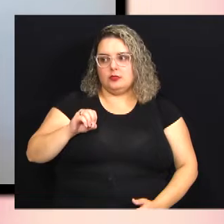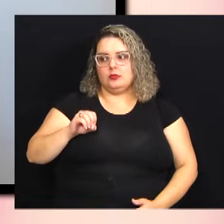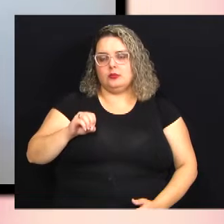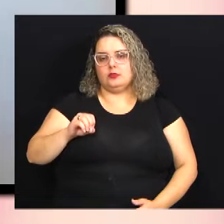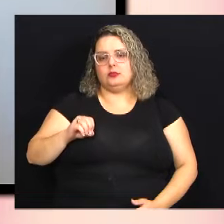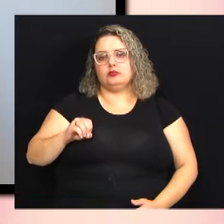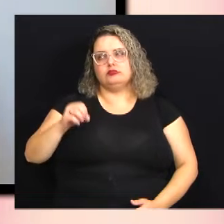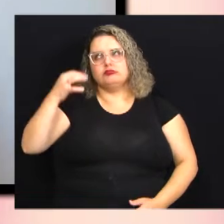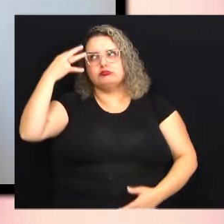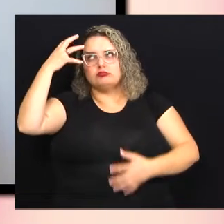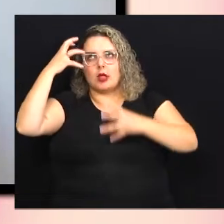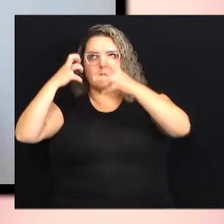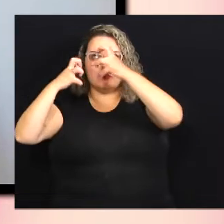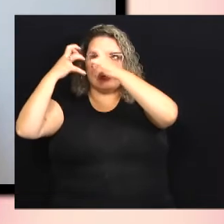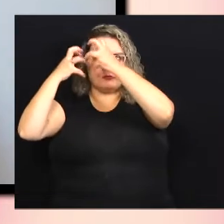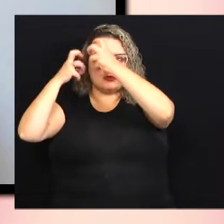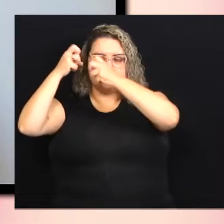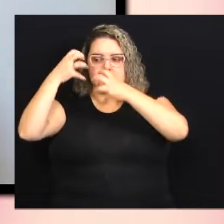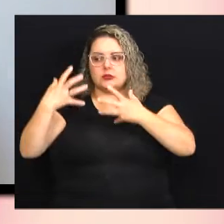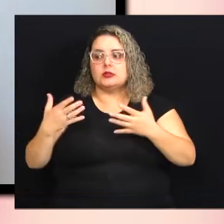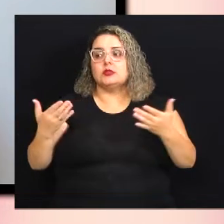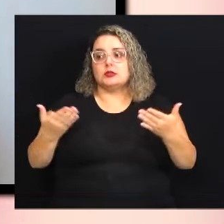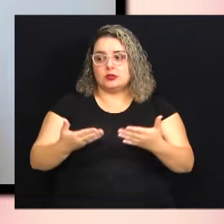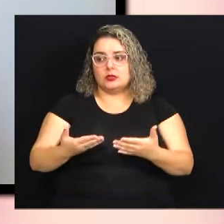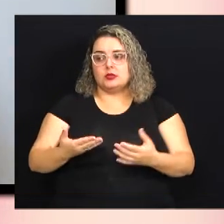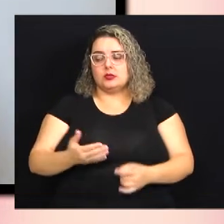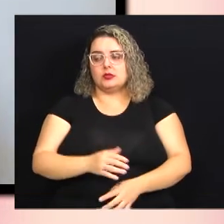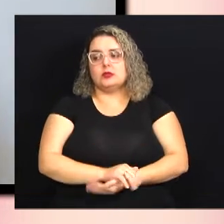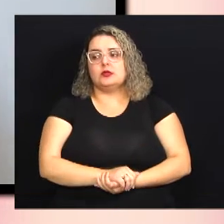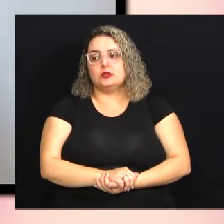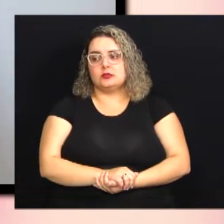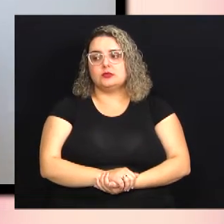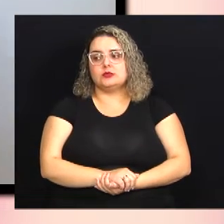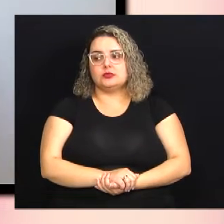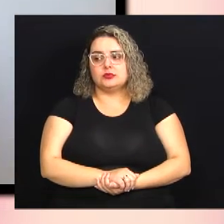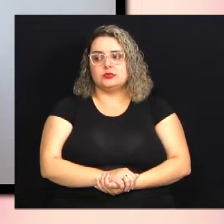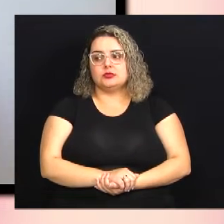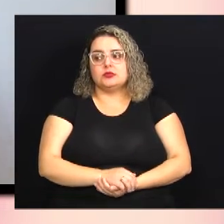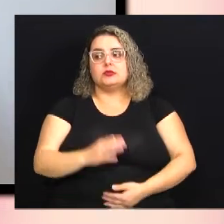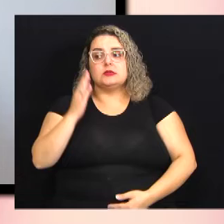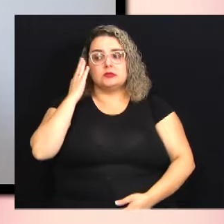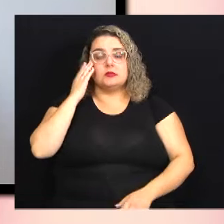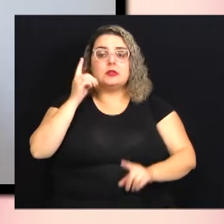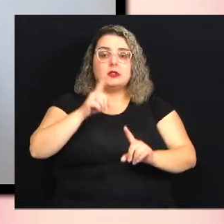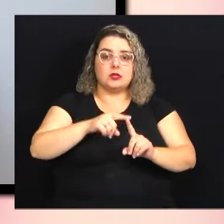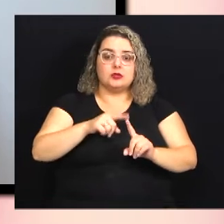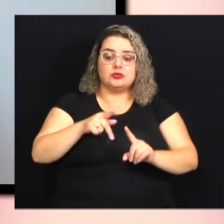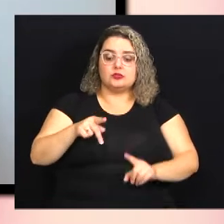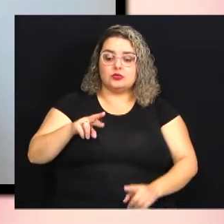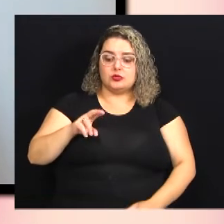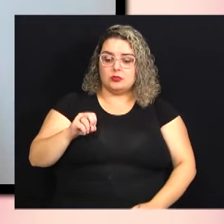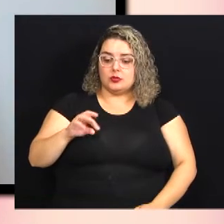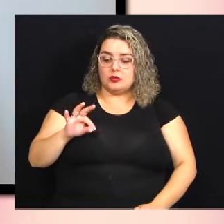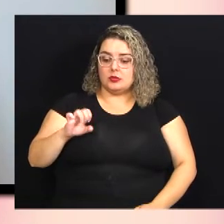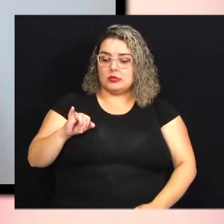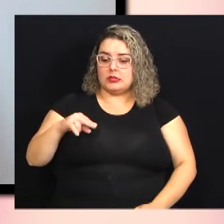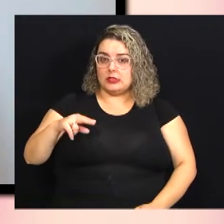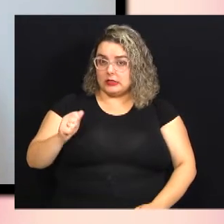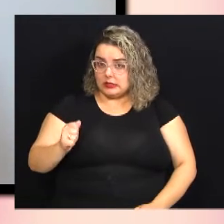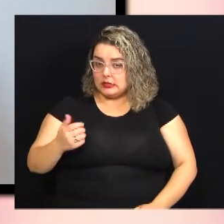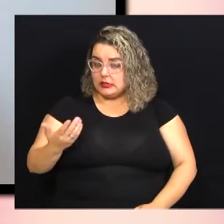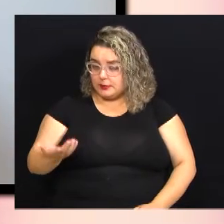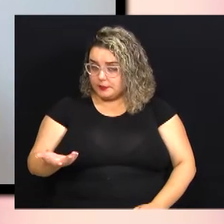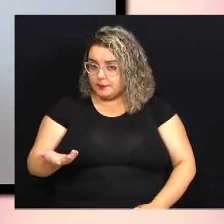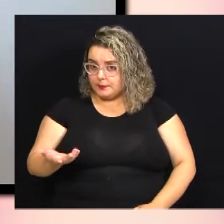naquele cérebro, que hoje em dia a gente sabe que é um tipo de proteína, né, que